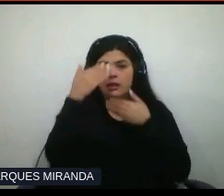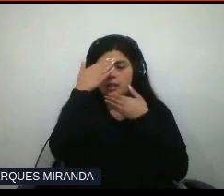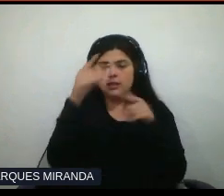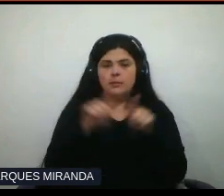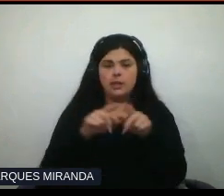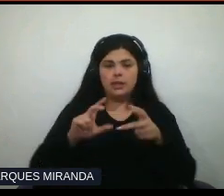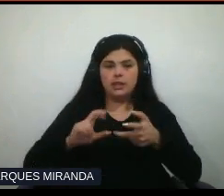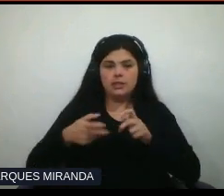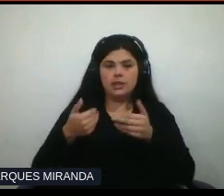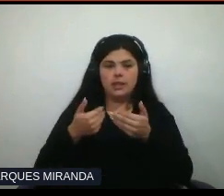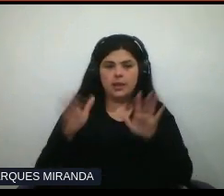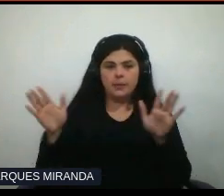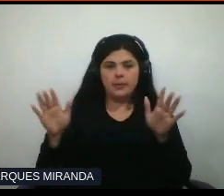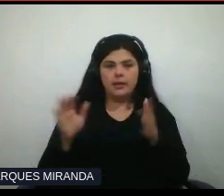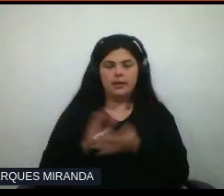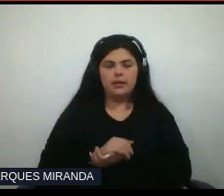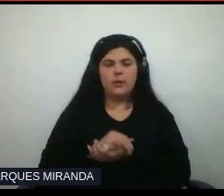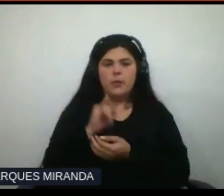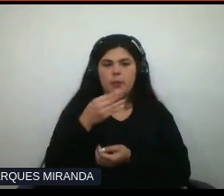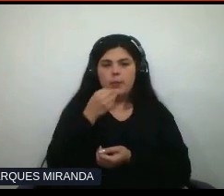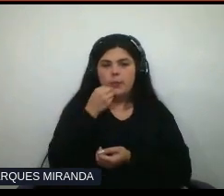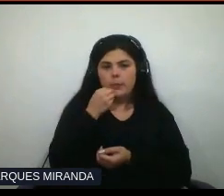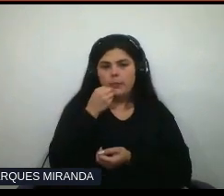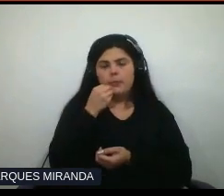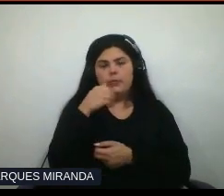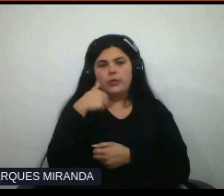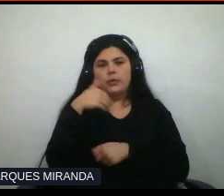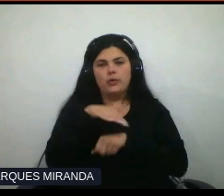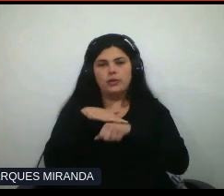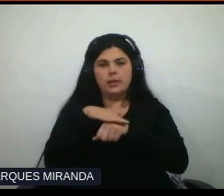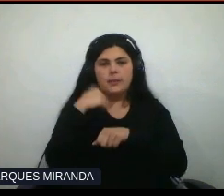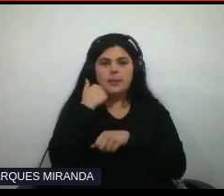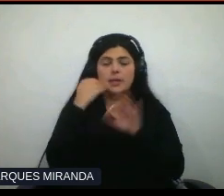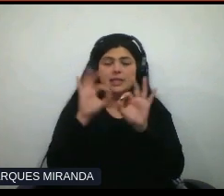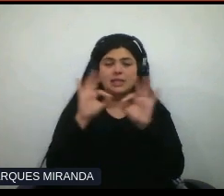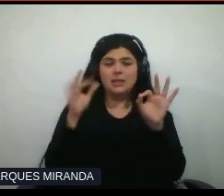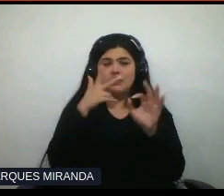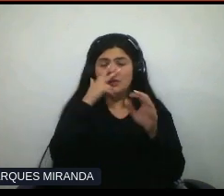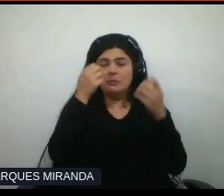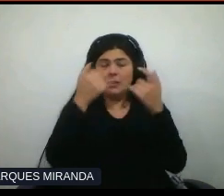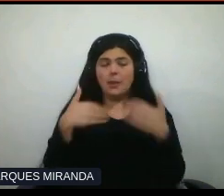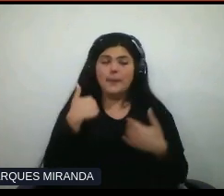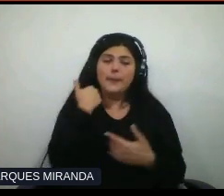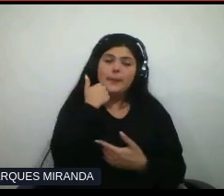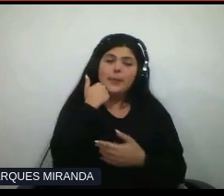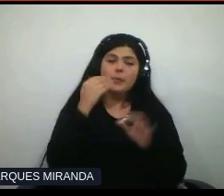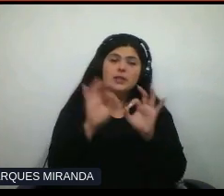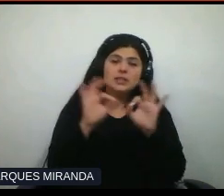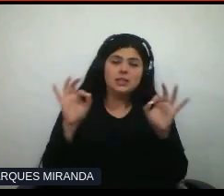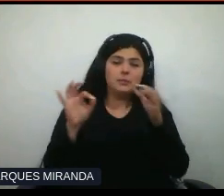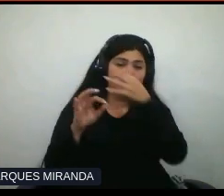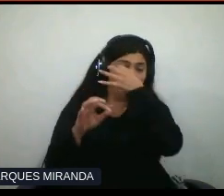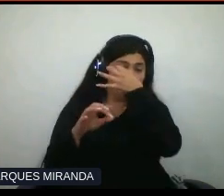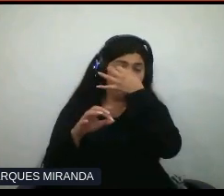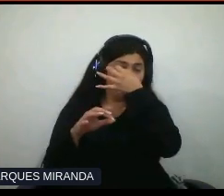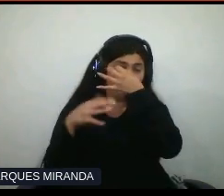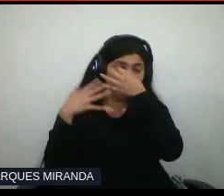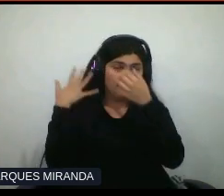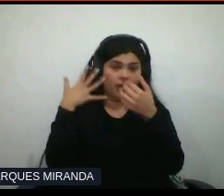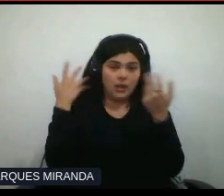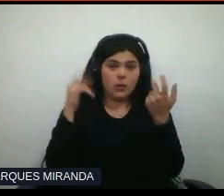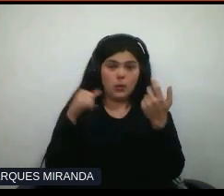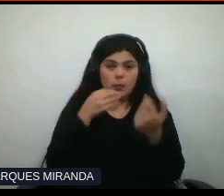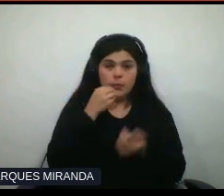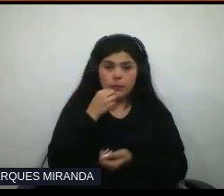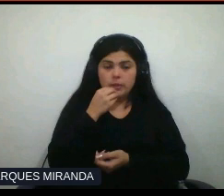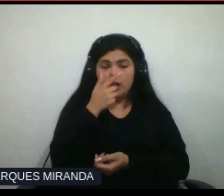por abrir a oportunidade de falar, bater um papo simples, que nem eu falei, era um bate-papo. Era um bate-papo de falar de possibilidades. Eu